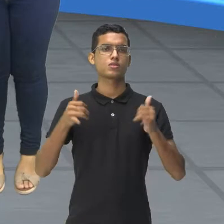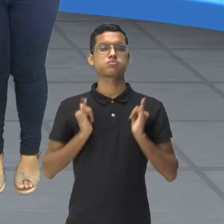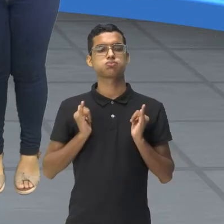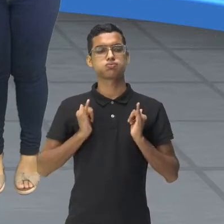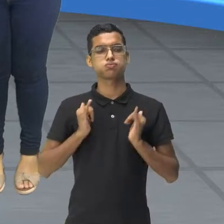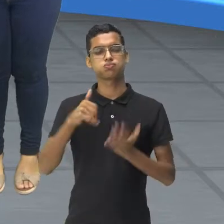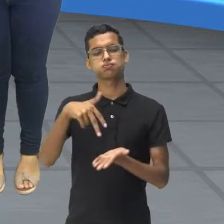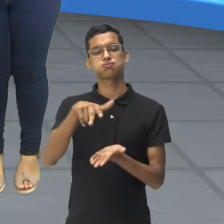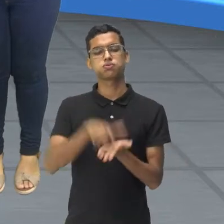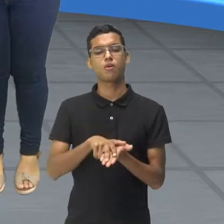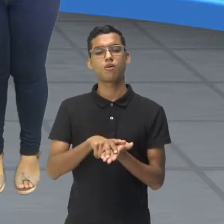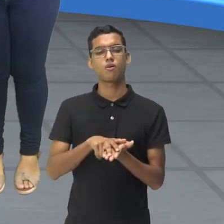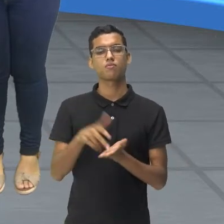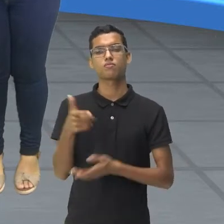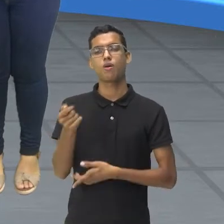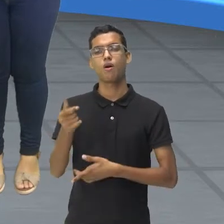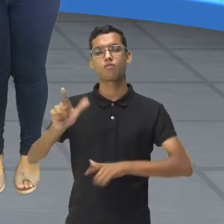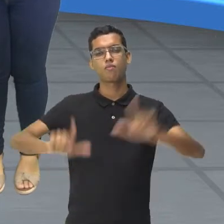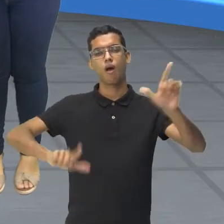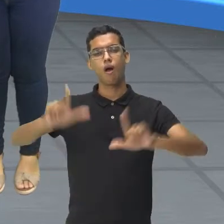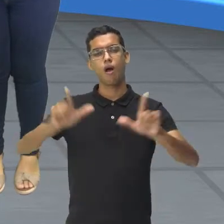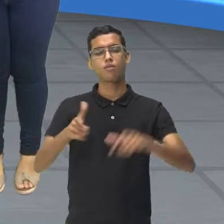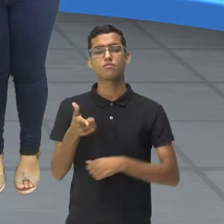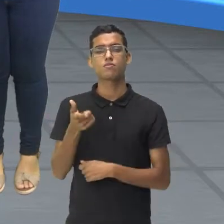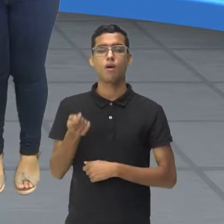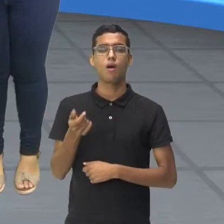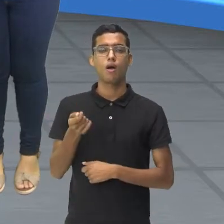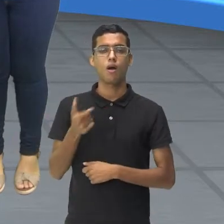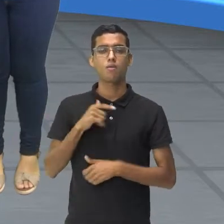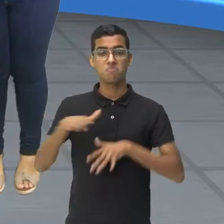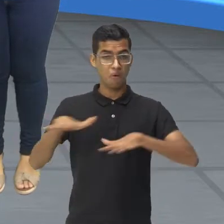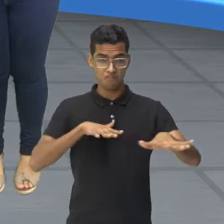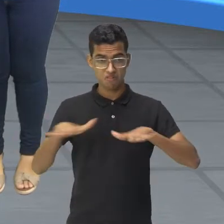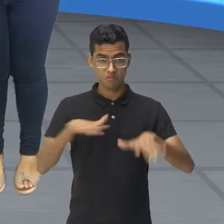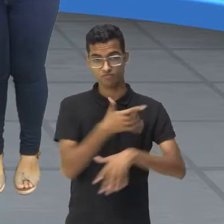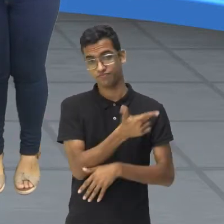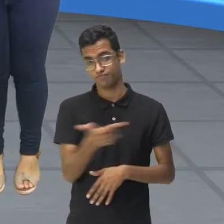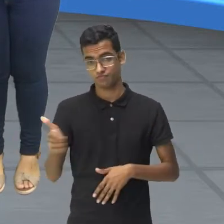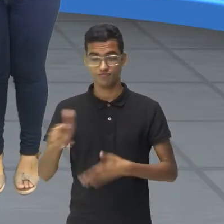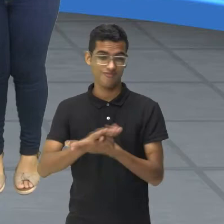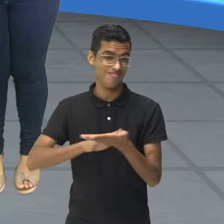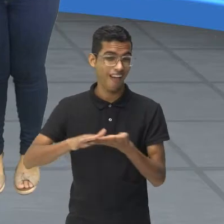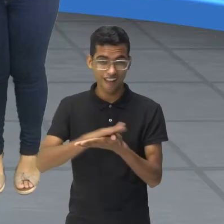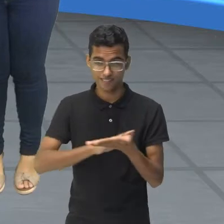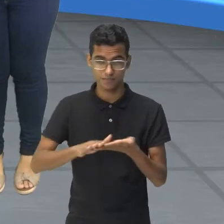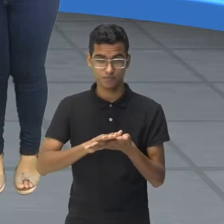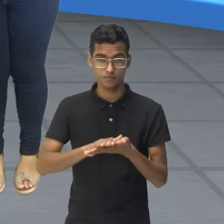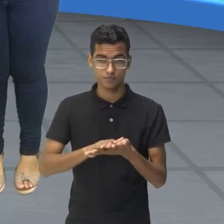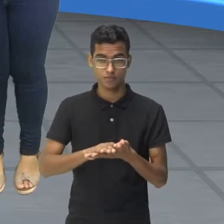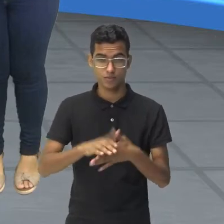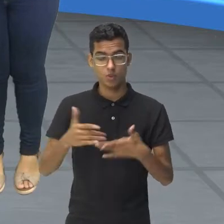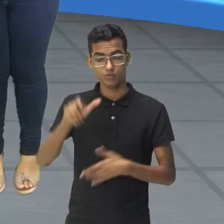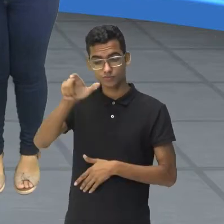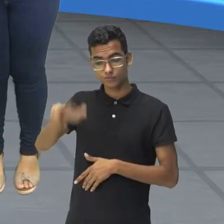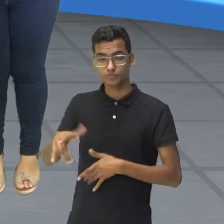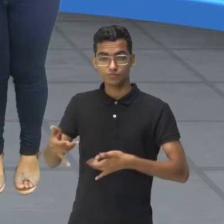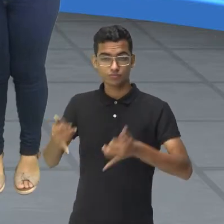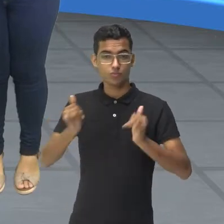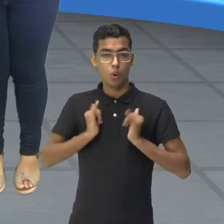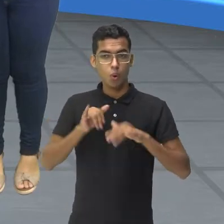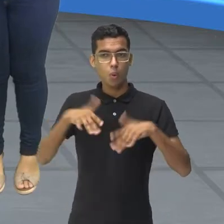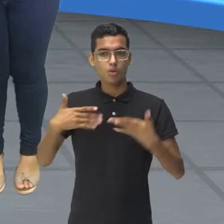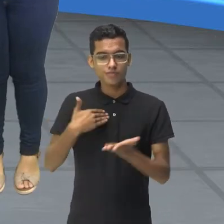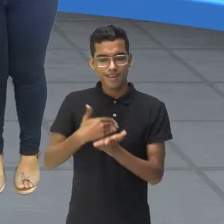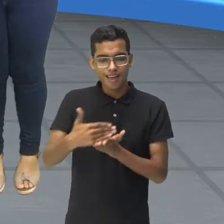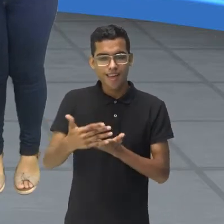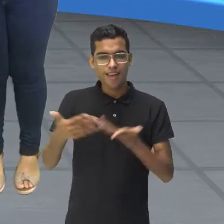deitado, assistindo TV, ou seja, não se movimenta, tá bom? Então, normalmente, essa pessoa sedentária, quando for tentar fazer